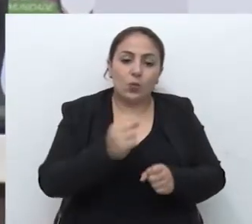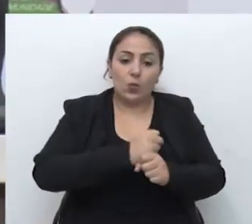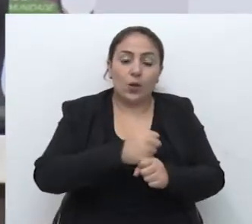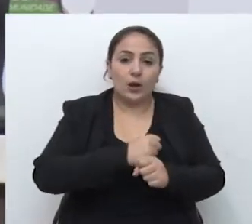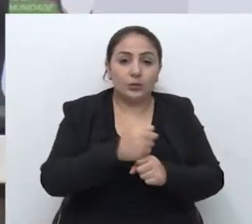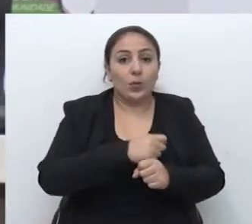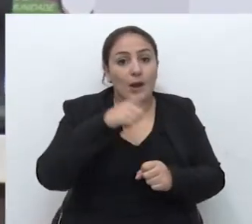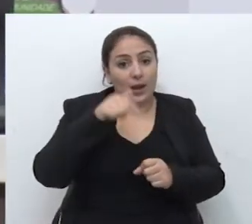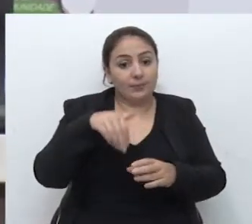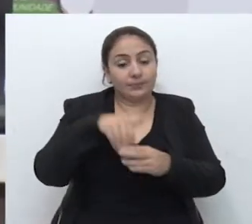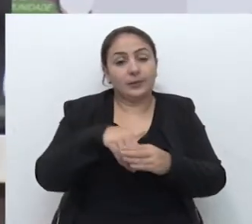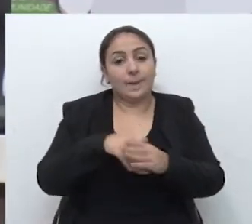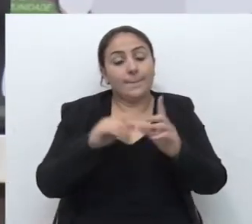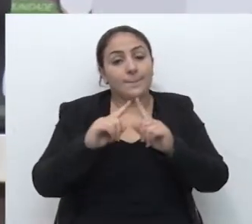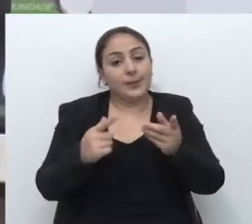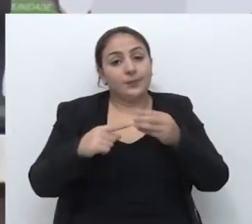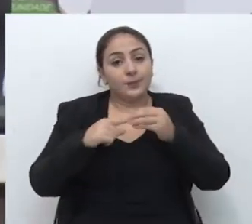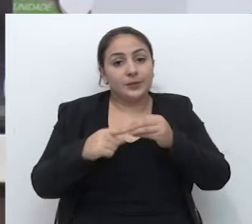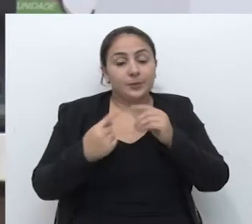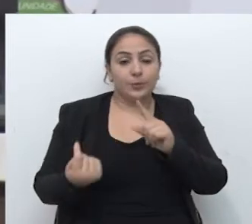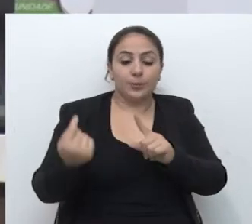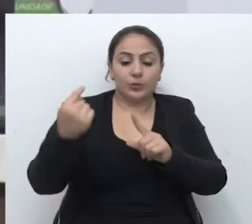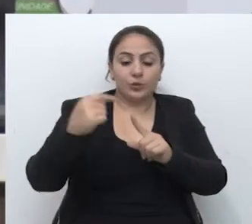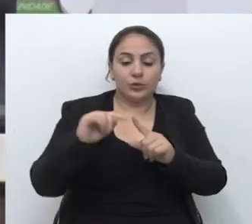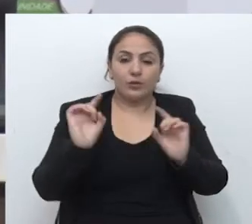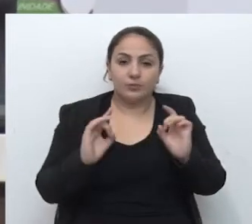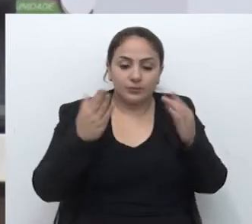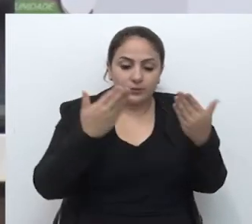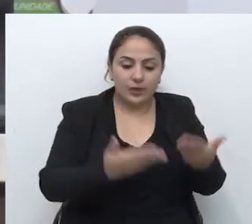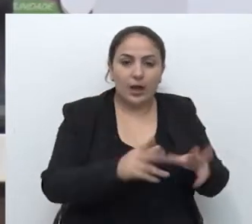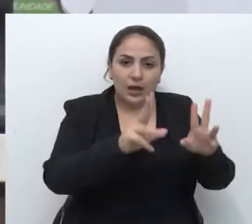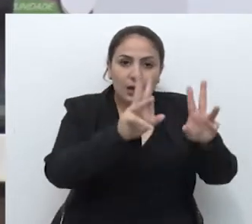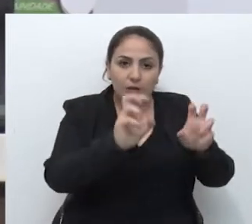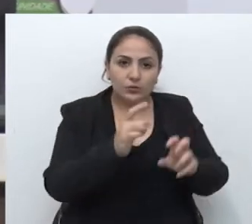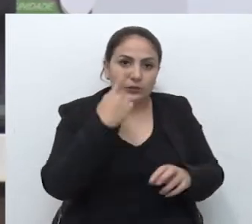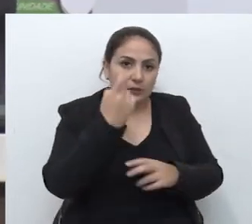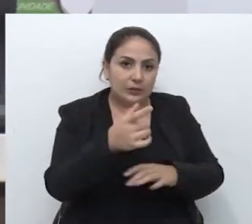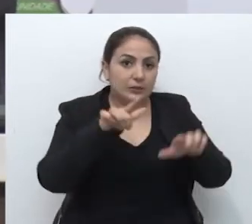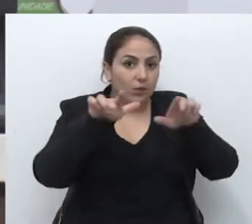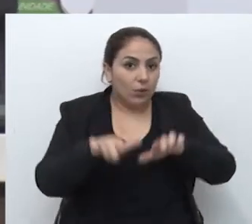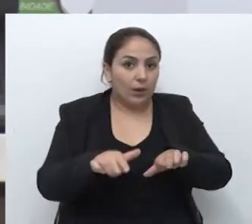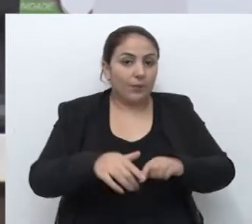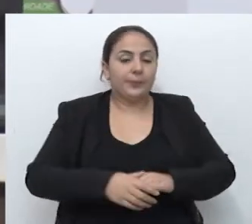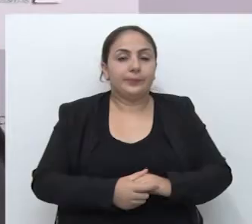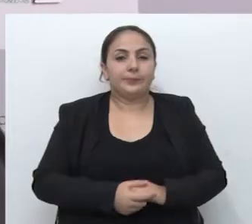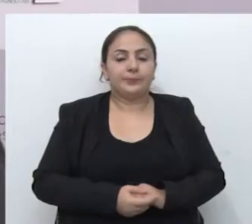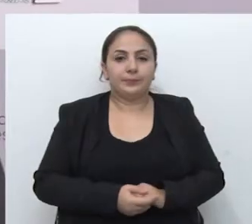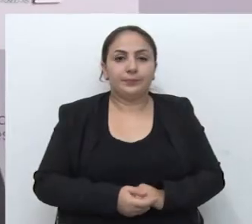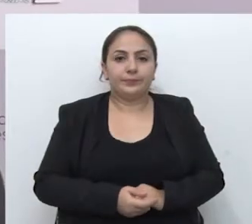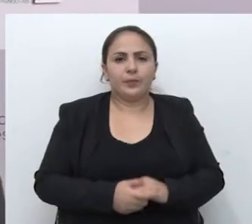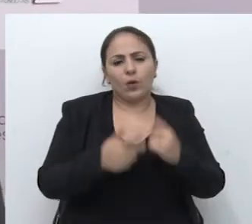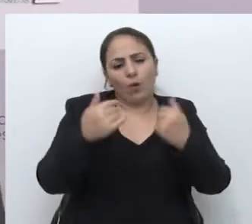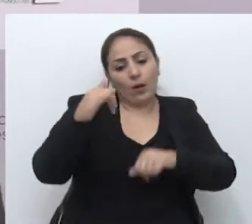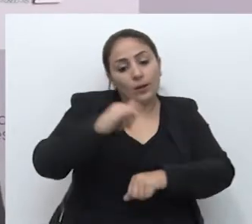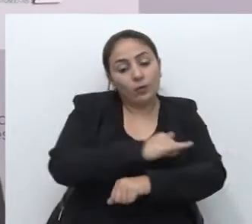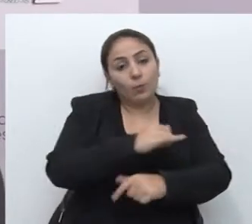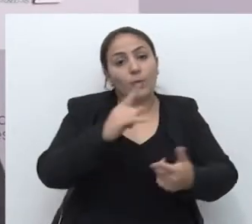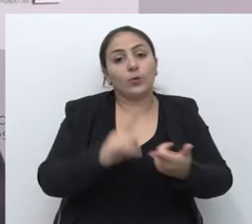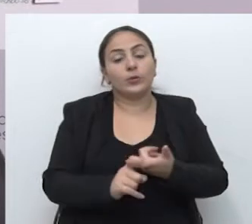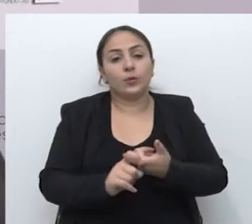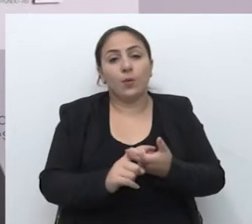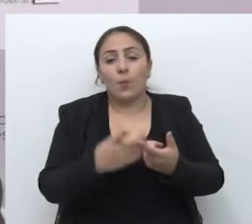o ano é eleitoral, mas as prioridades devem estar voltadas aos temas de interesse local. Como a questão do